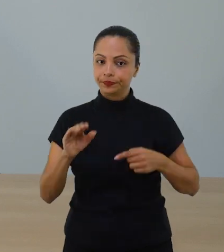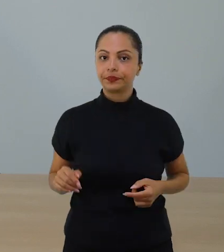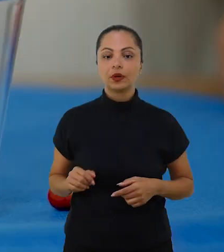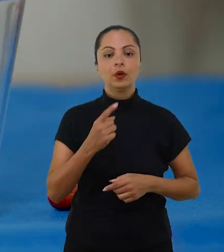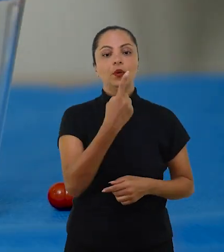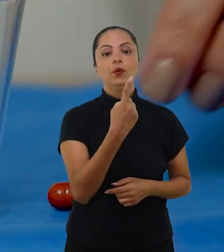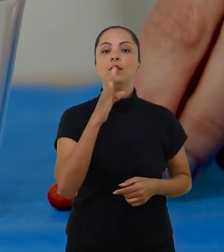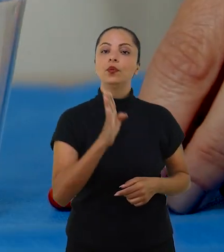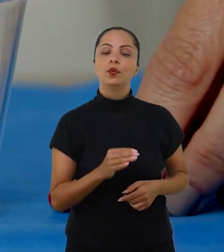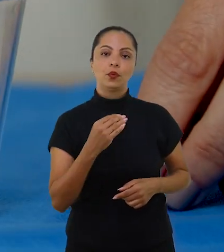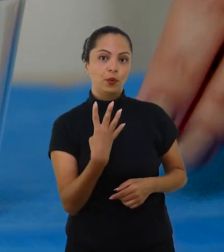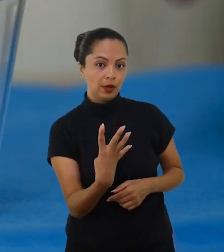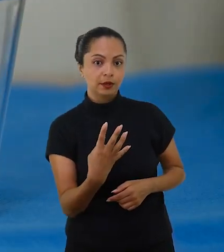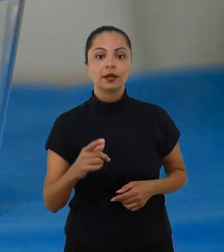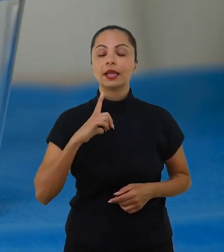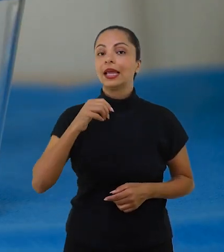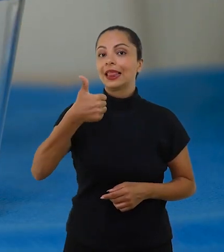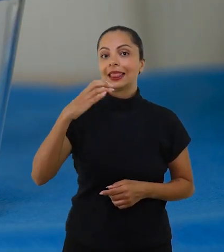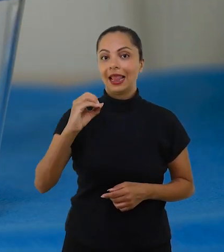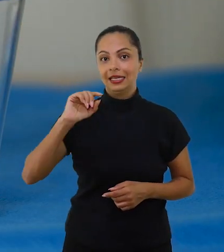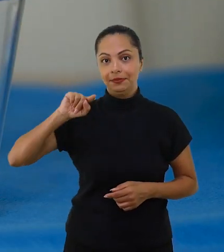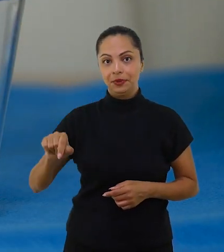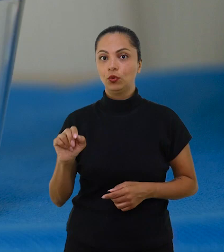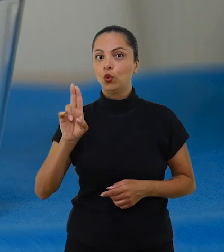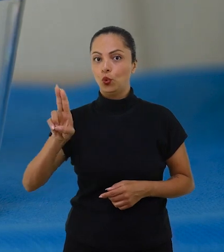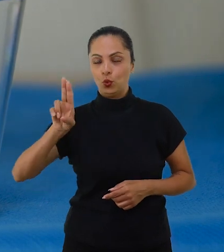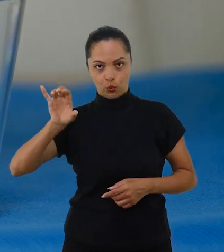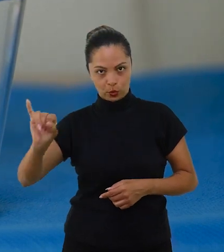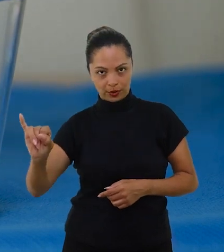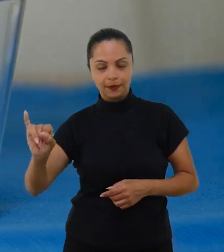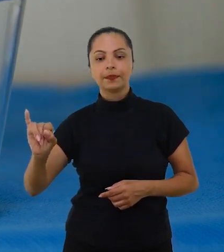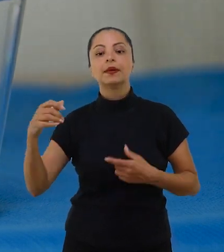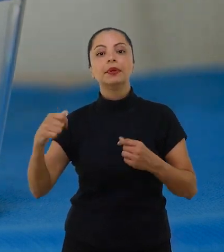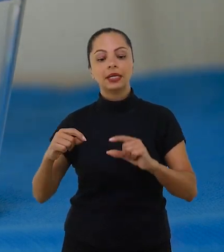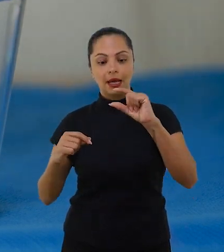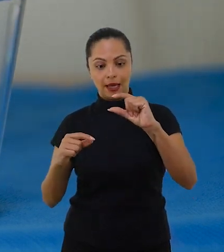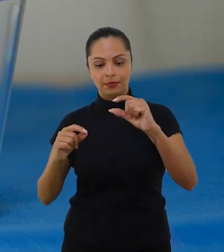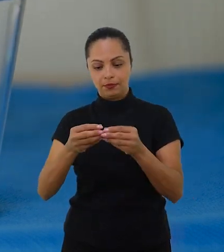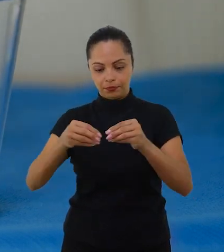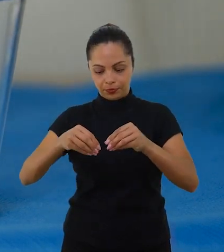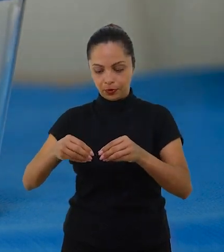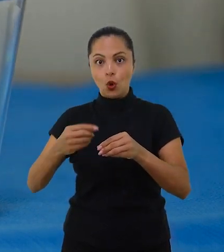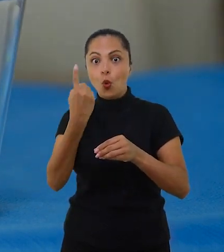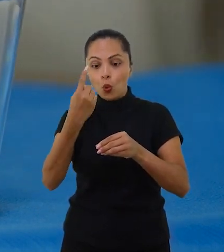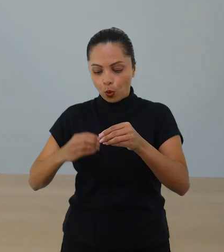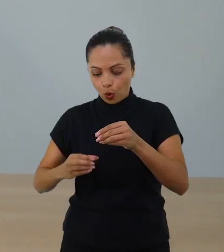1/4 do comprimido de Creon de 10.000 unidades, abra a cápsula e despeje todo o conteúdo dentro de um